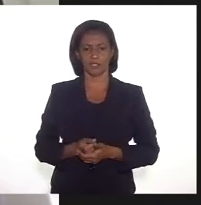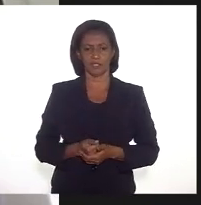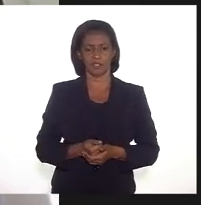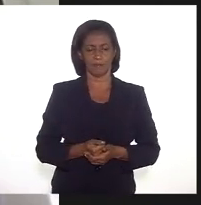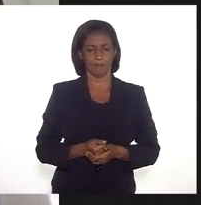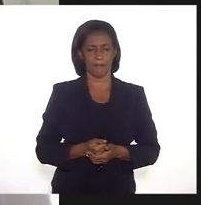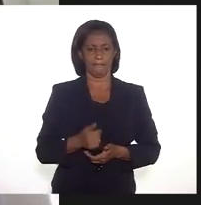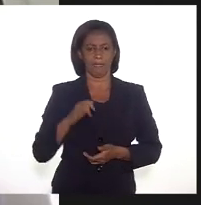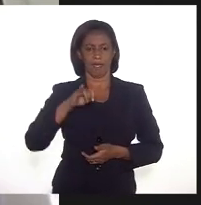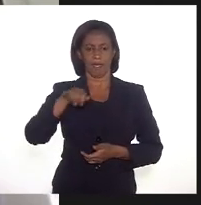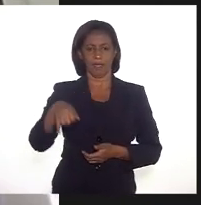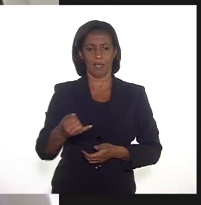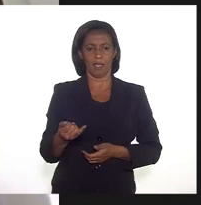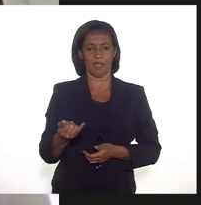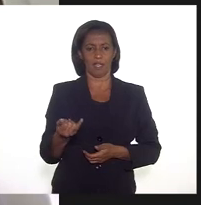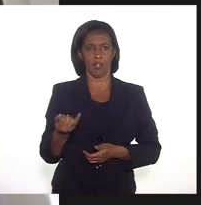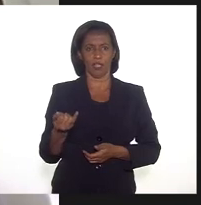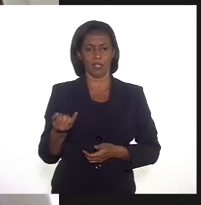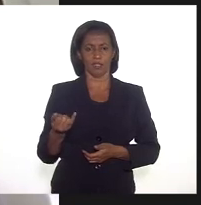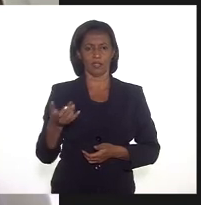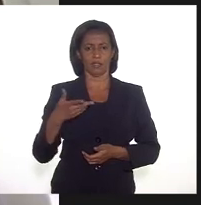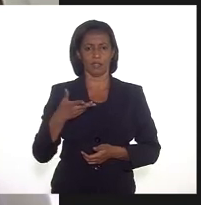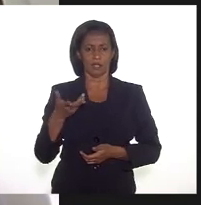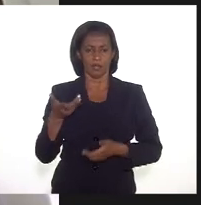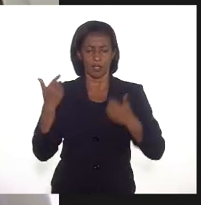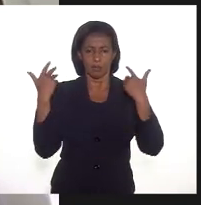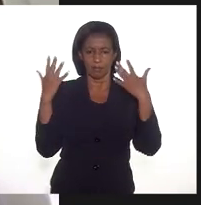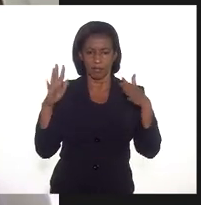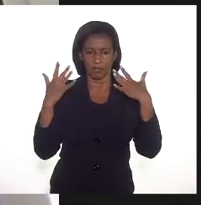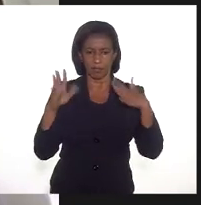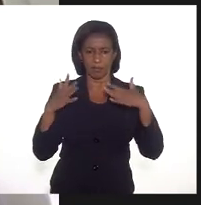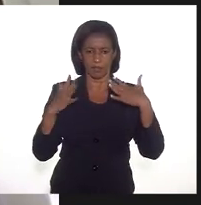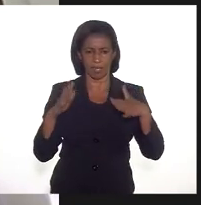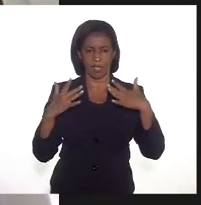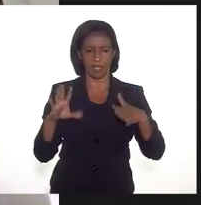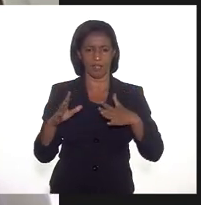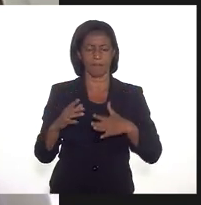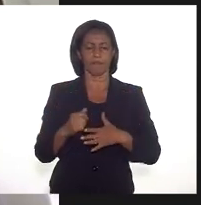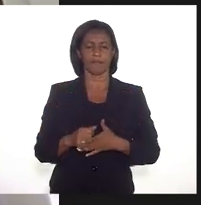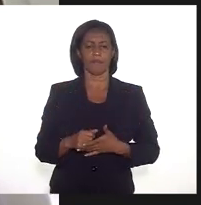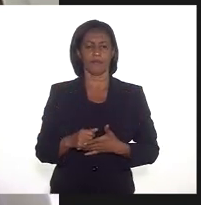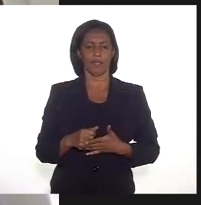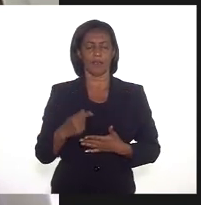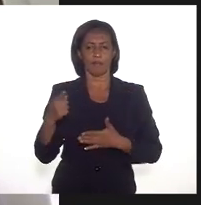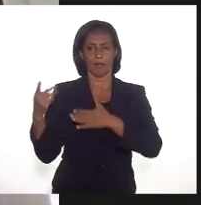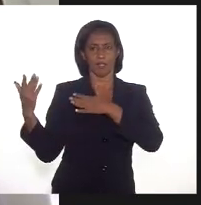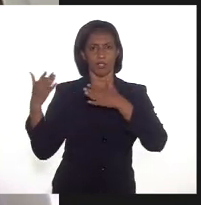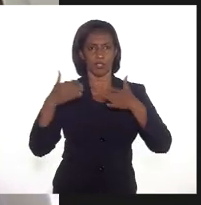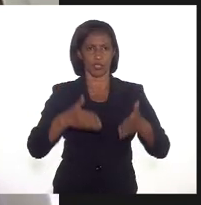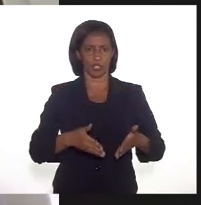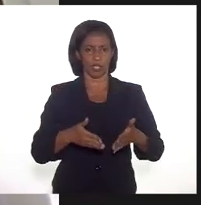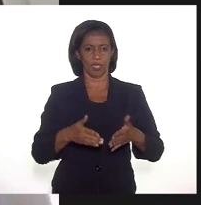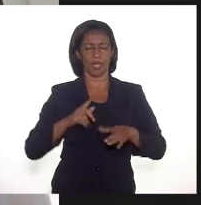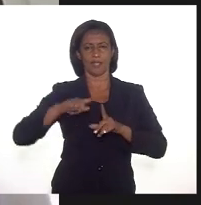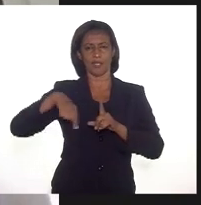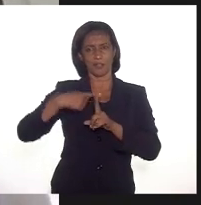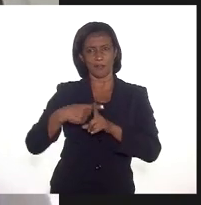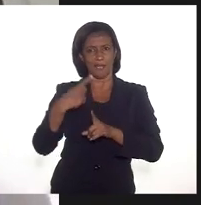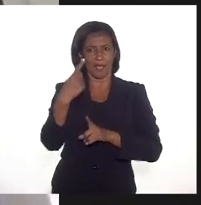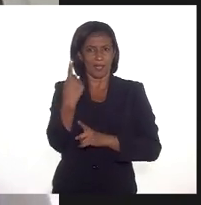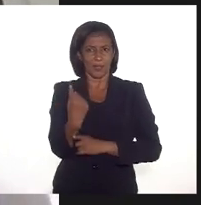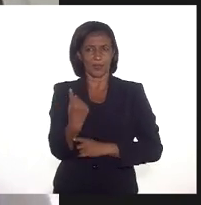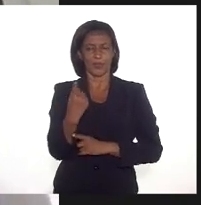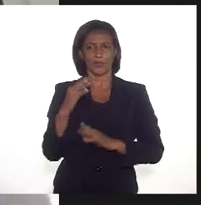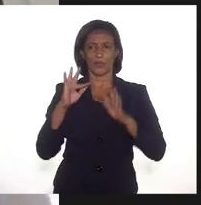Então, aproveitar também o ensejo, parabenizar o deputado Márcio, né, pela chegada de mais um componente